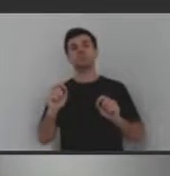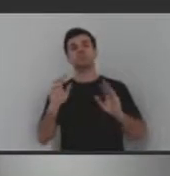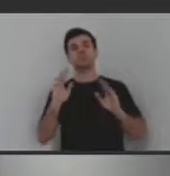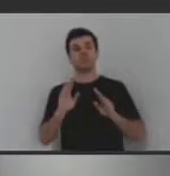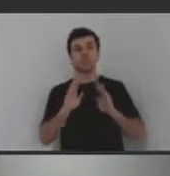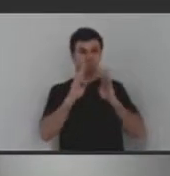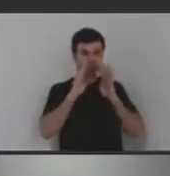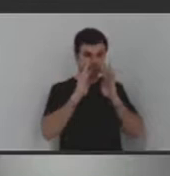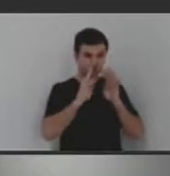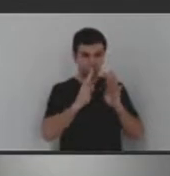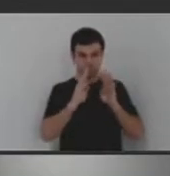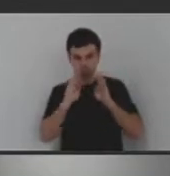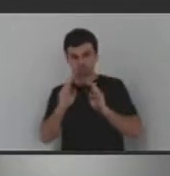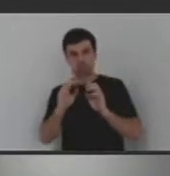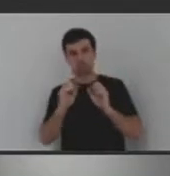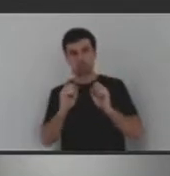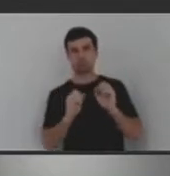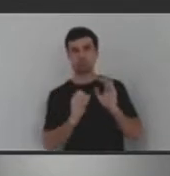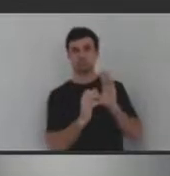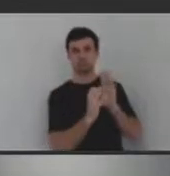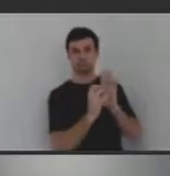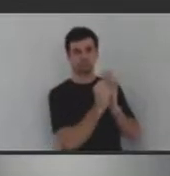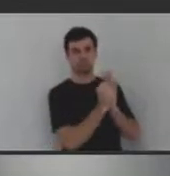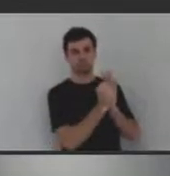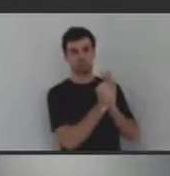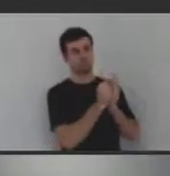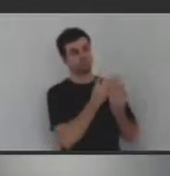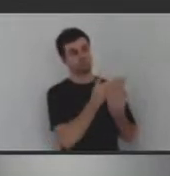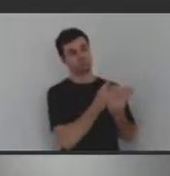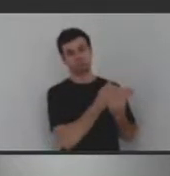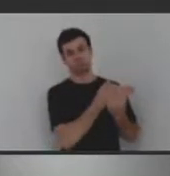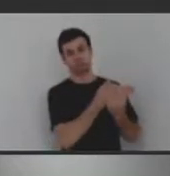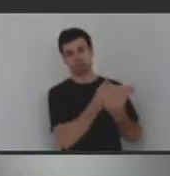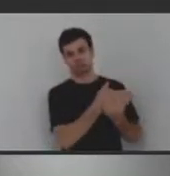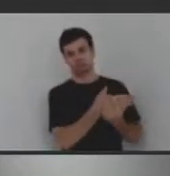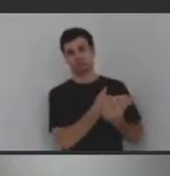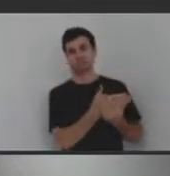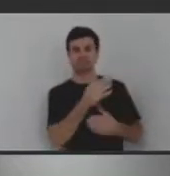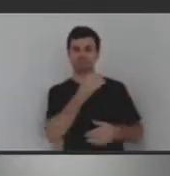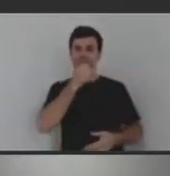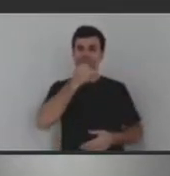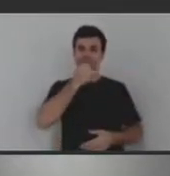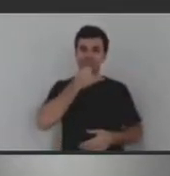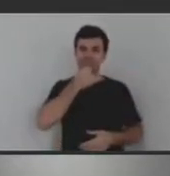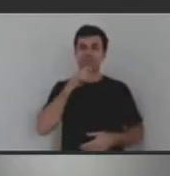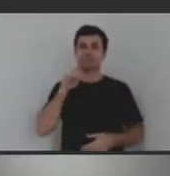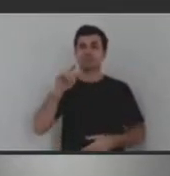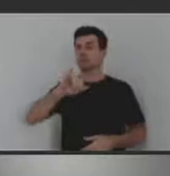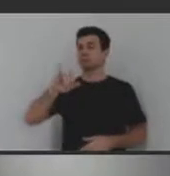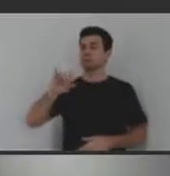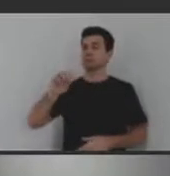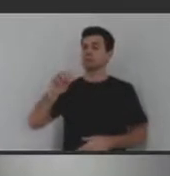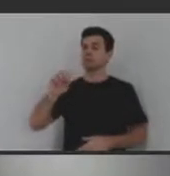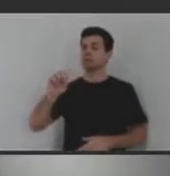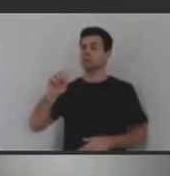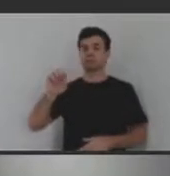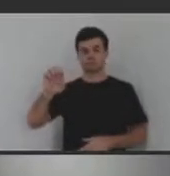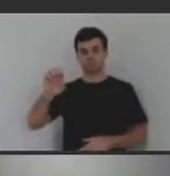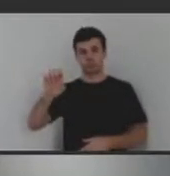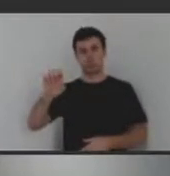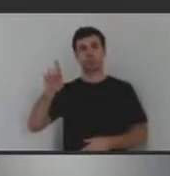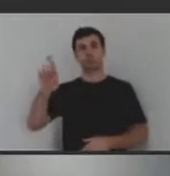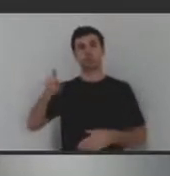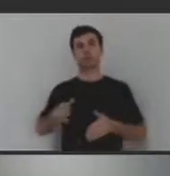plenário, registre nos anais dessa casa a presente moção de pesar ao senhor José de Oliveira Lage, nascido